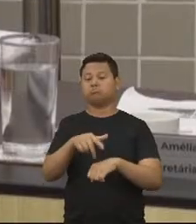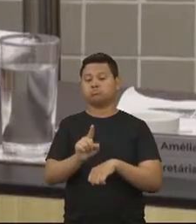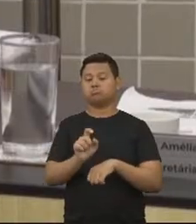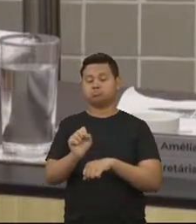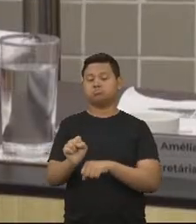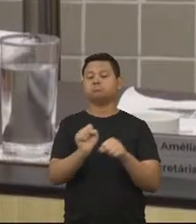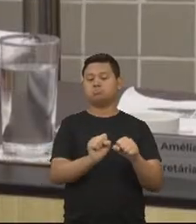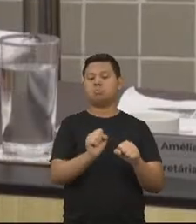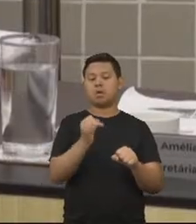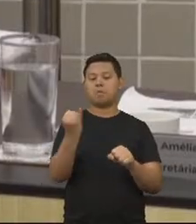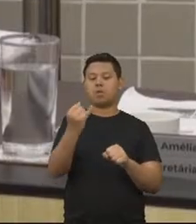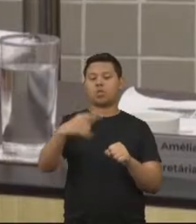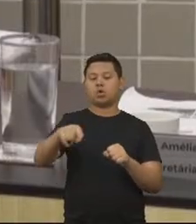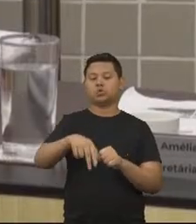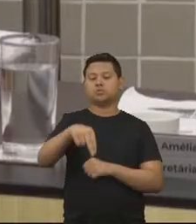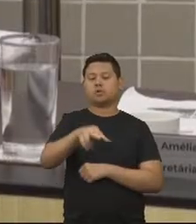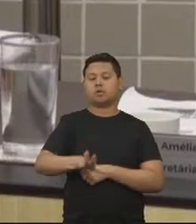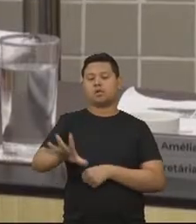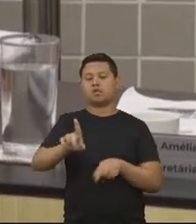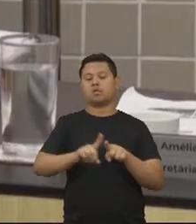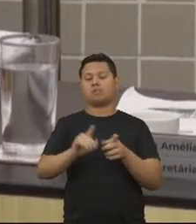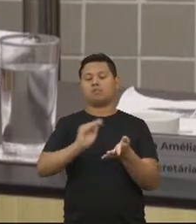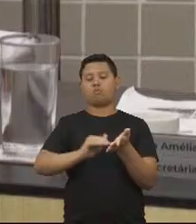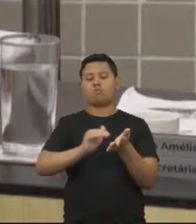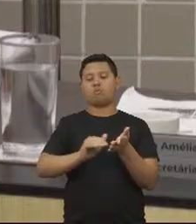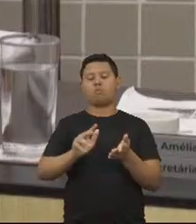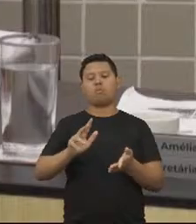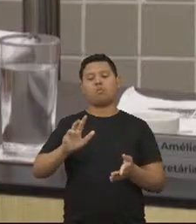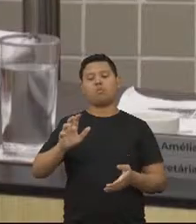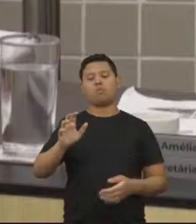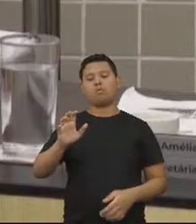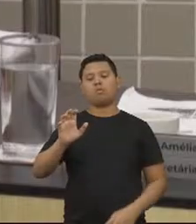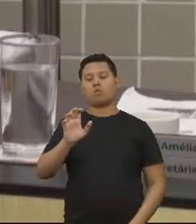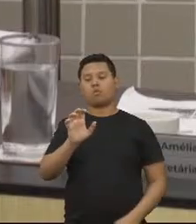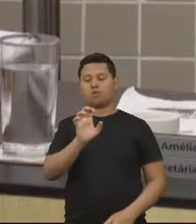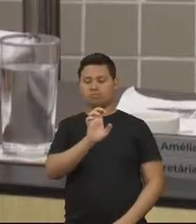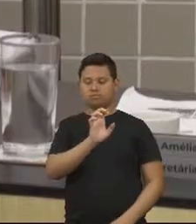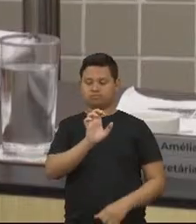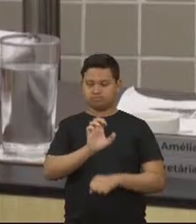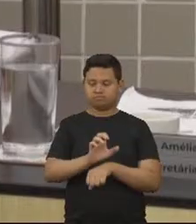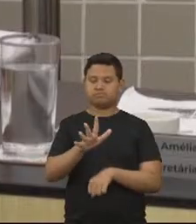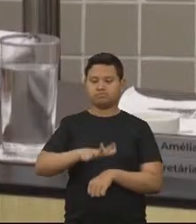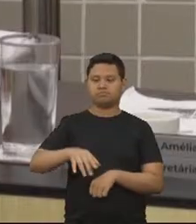de renome nacional, como o secretário de Estado de Desenvolvimento Econômico,